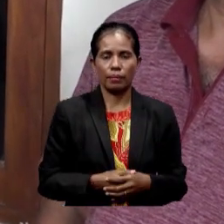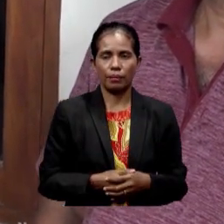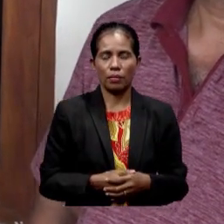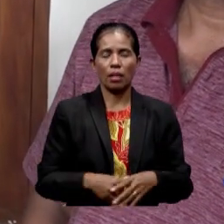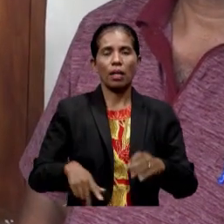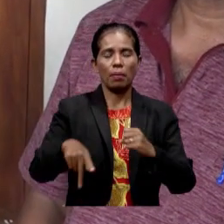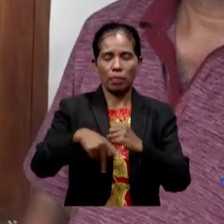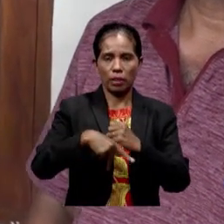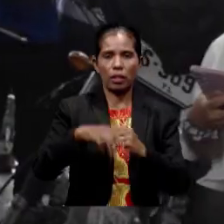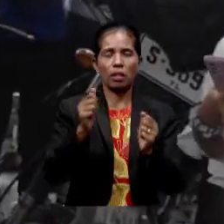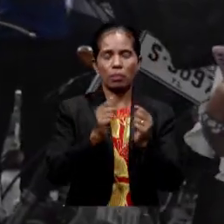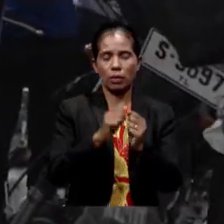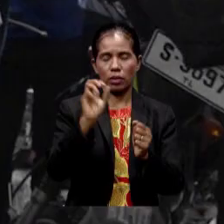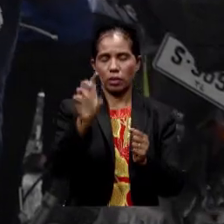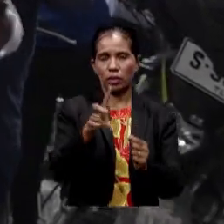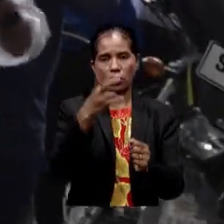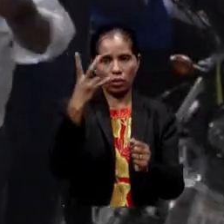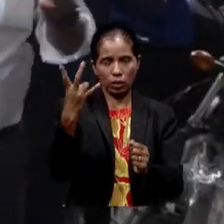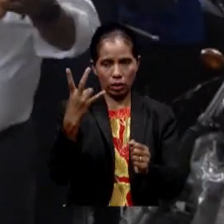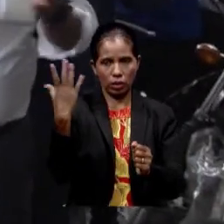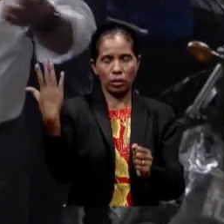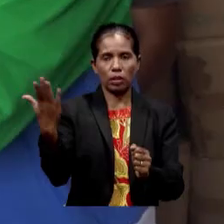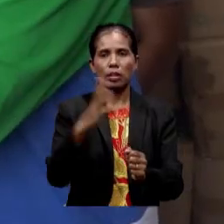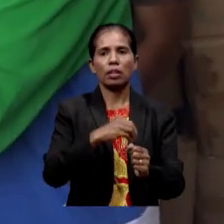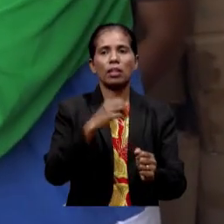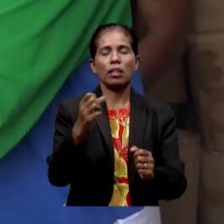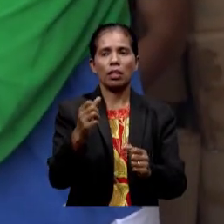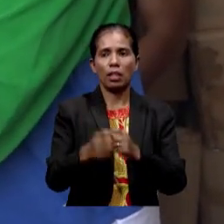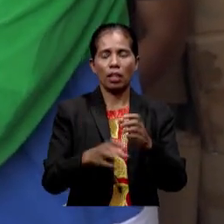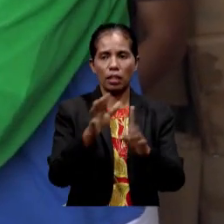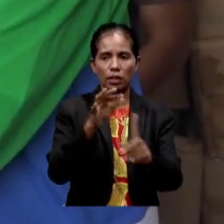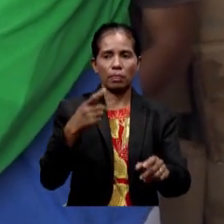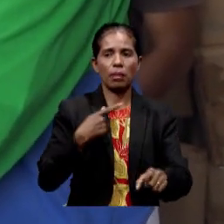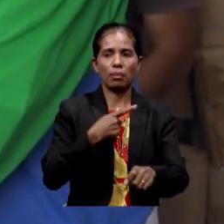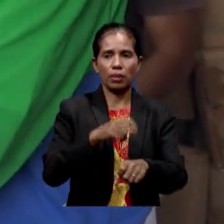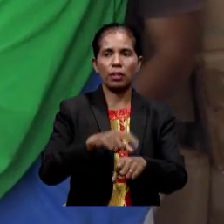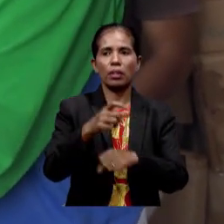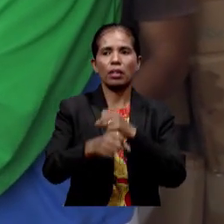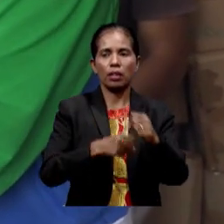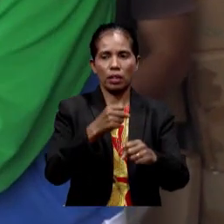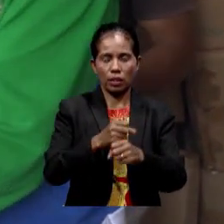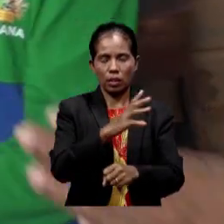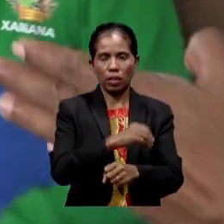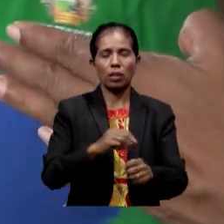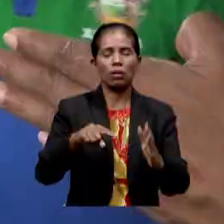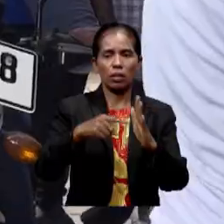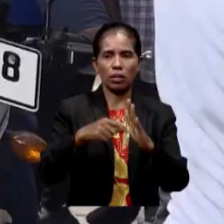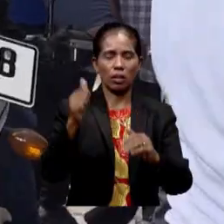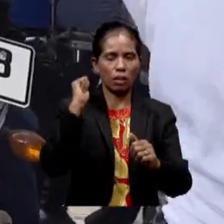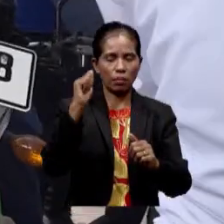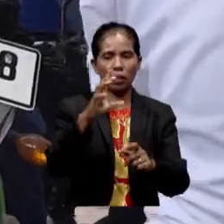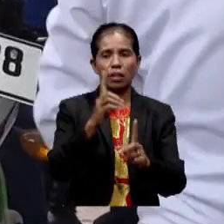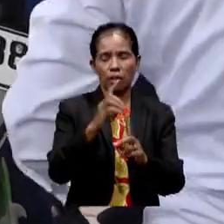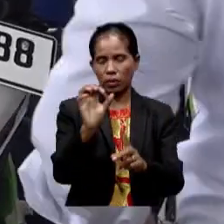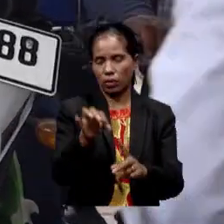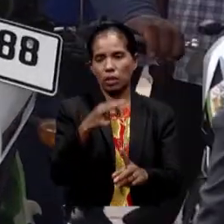Partido Sanul Resinghito nebe se compete e eleição parlamentar tinané, se jahu halo campanha e halo Sanul Resinghia fulan abril, no